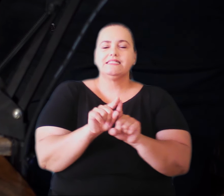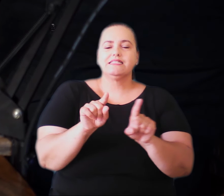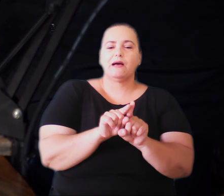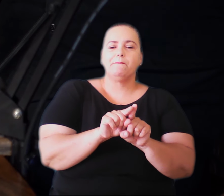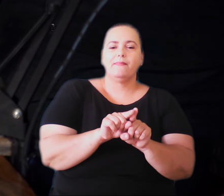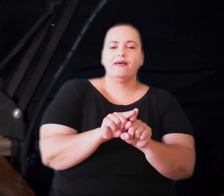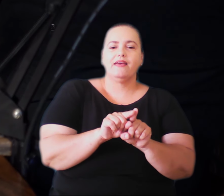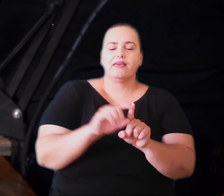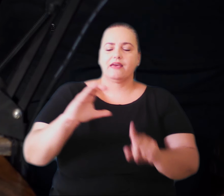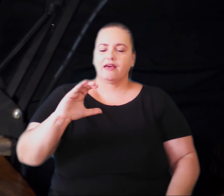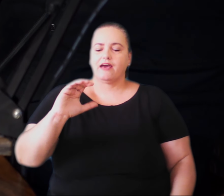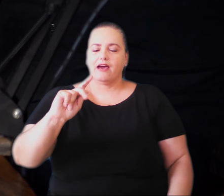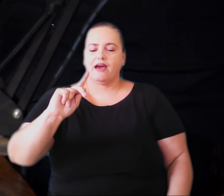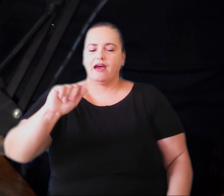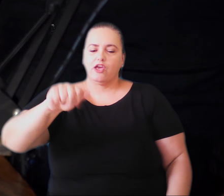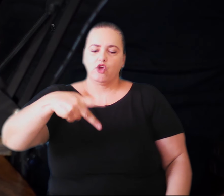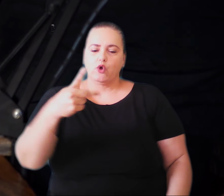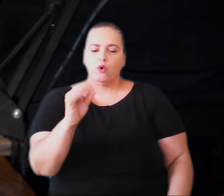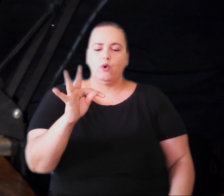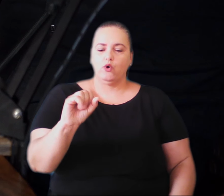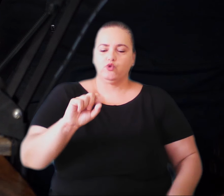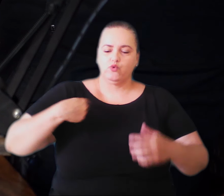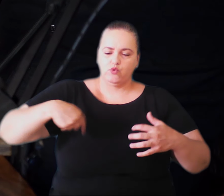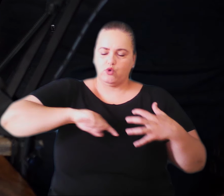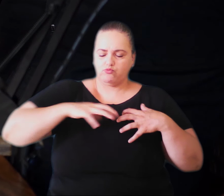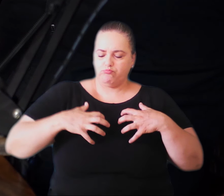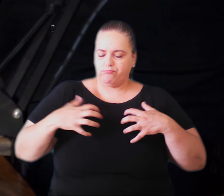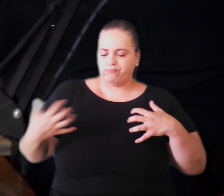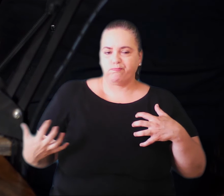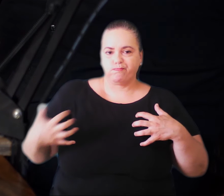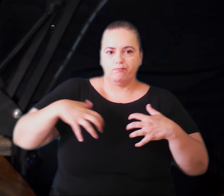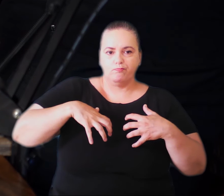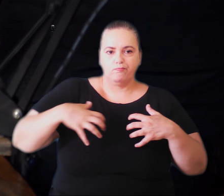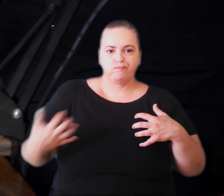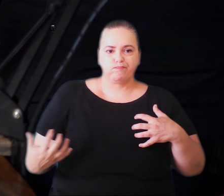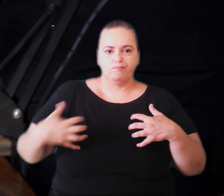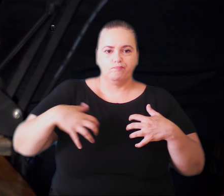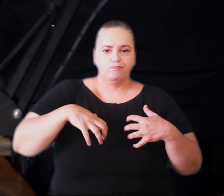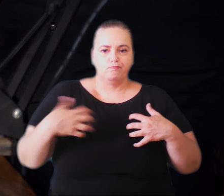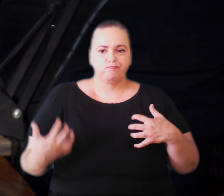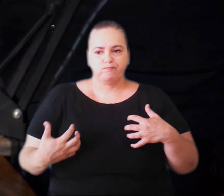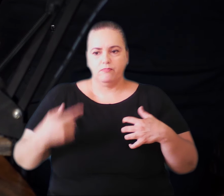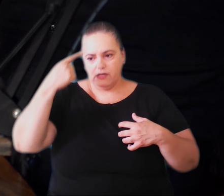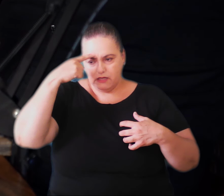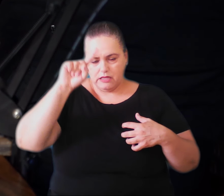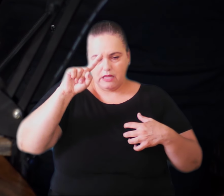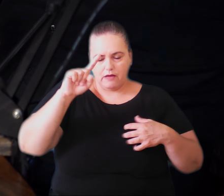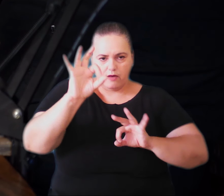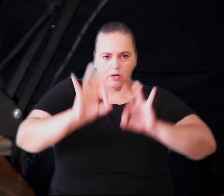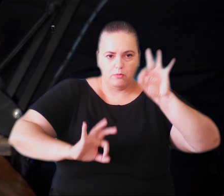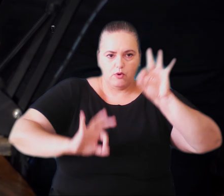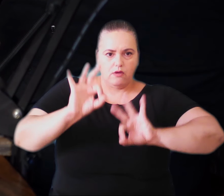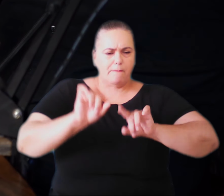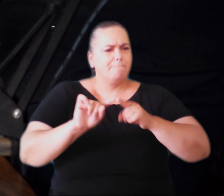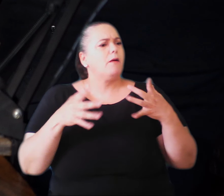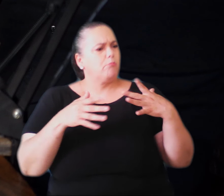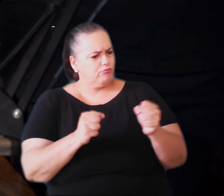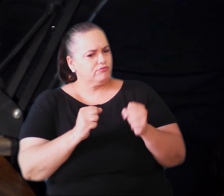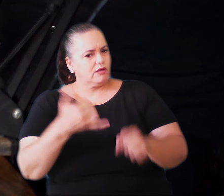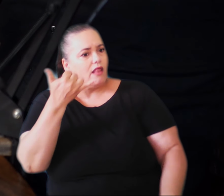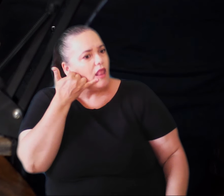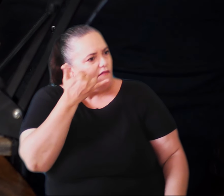inclusive o Canhoto, nosso gaiteiro, que na época estava conosco, que é um dos grandes mentores desse projeto também, que. Não, mas nós podemos telefonar